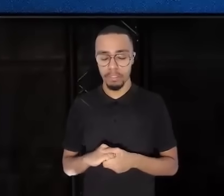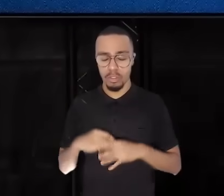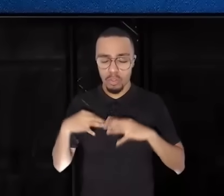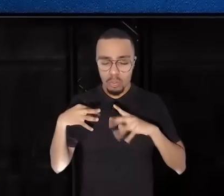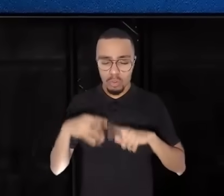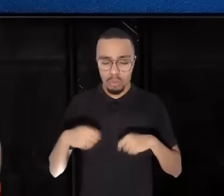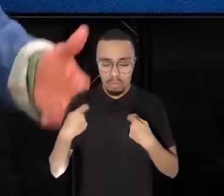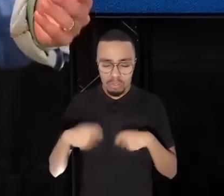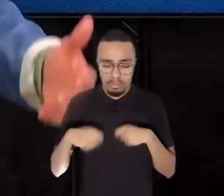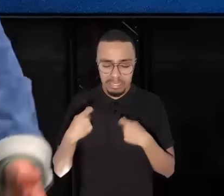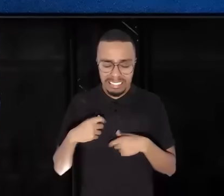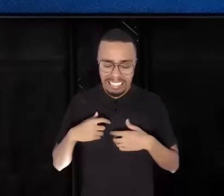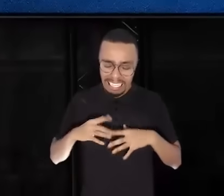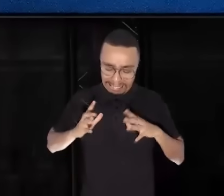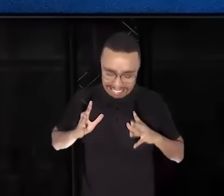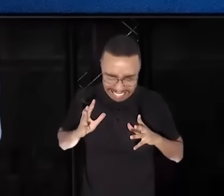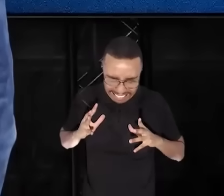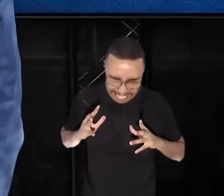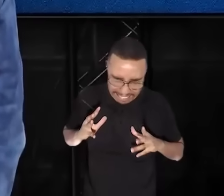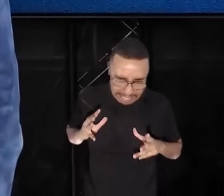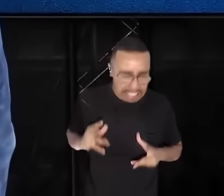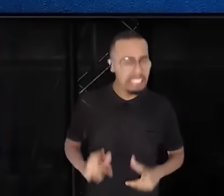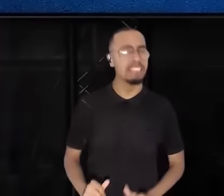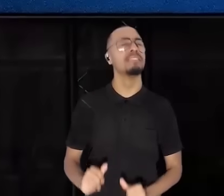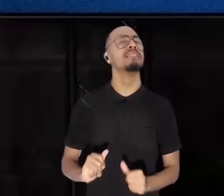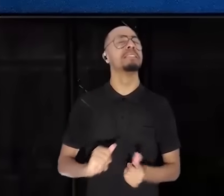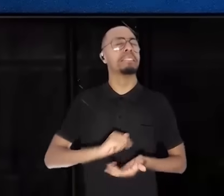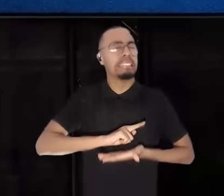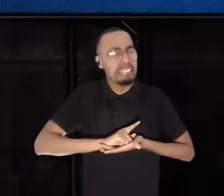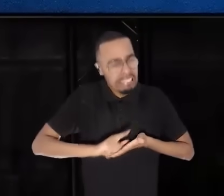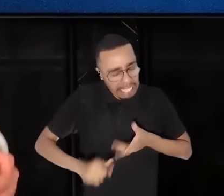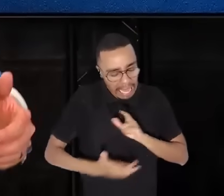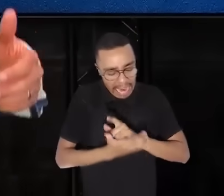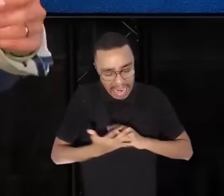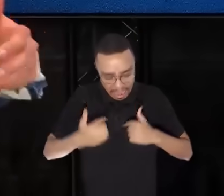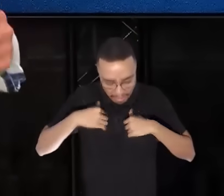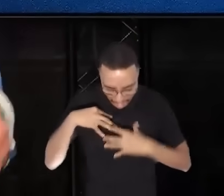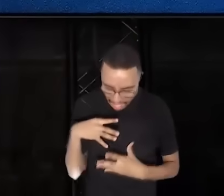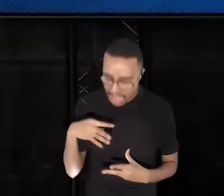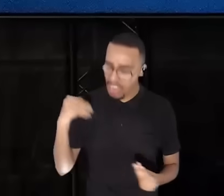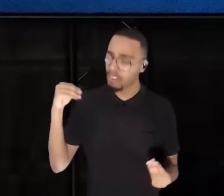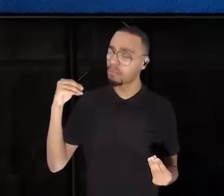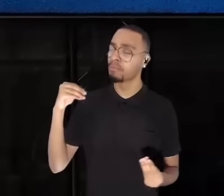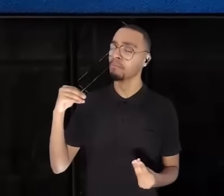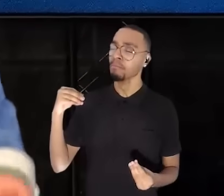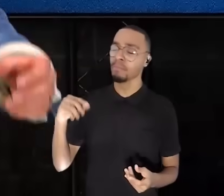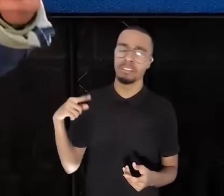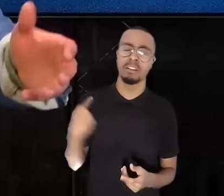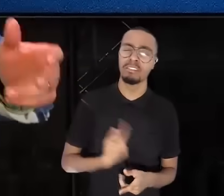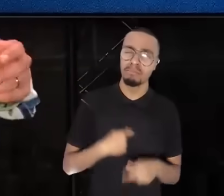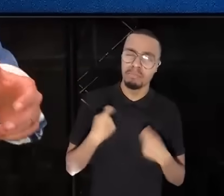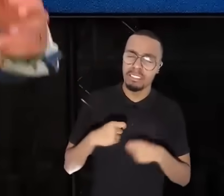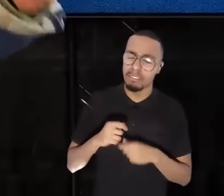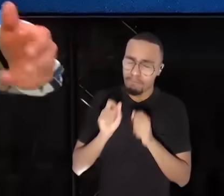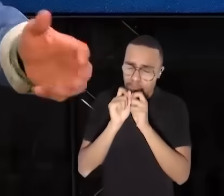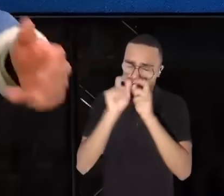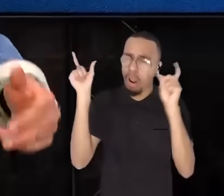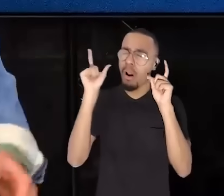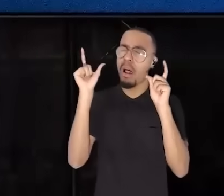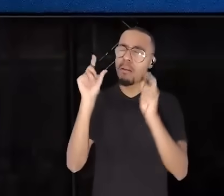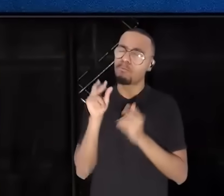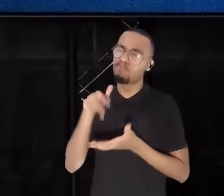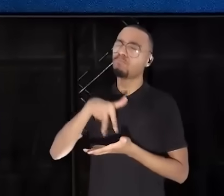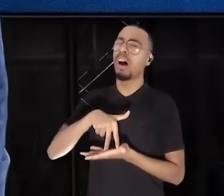aberto. Lava a minha alma. É tempo de levantar. É tempo de acordar. É tempo